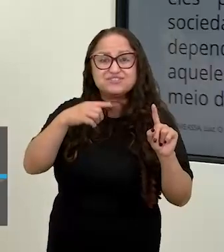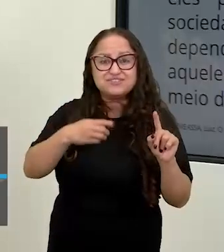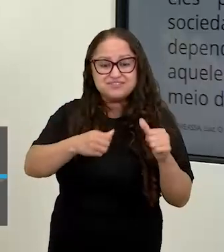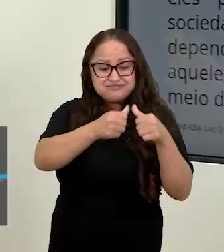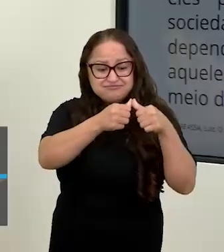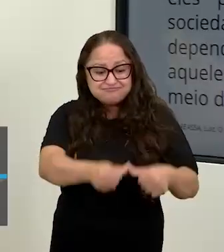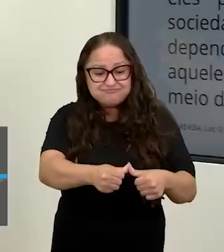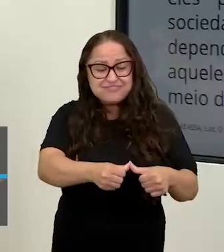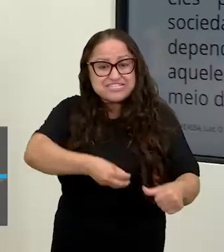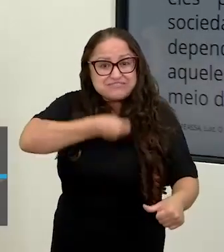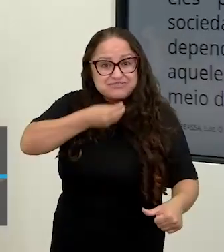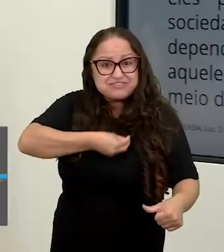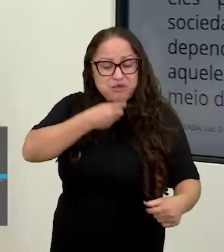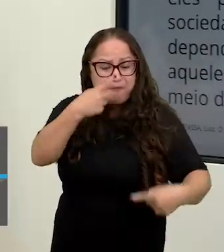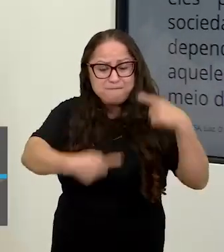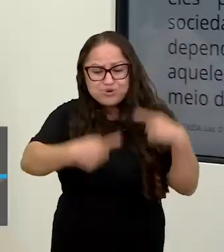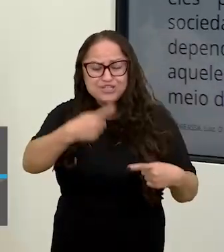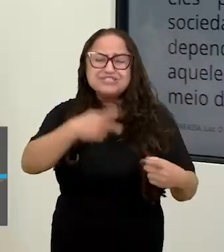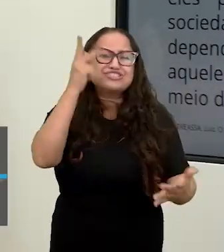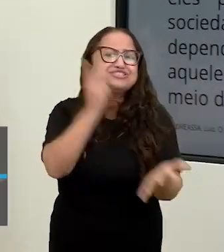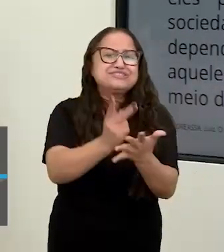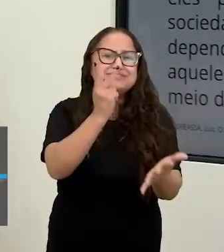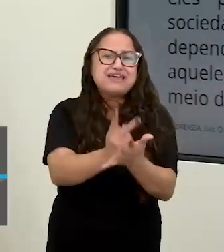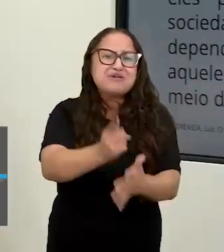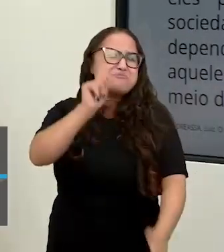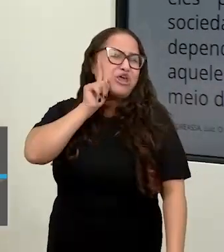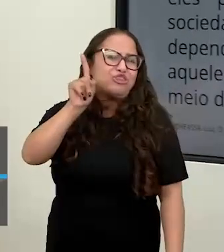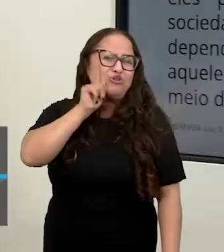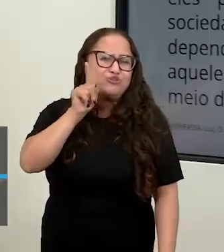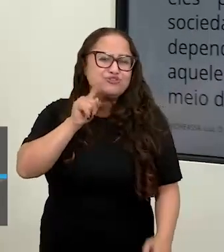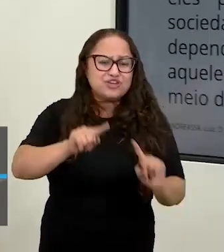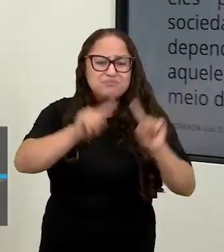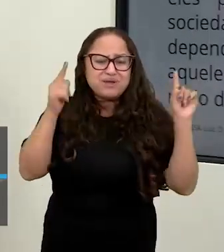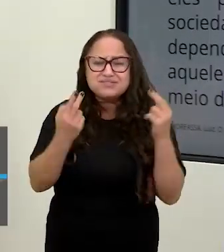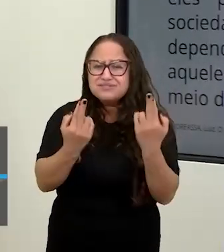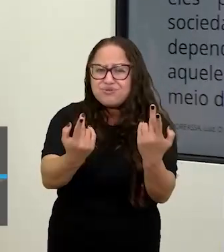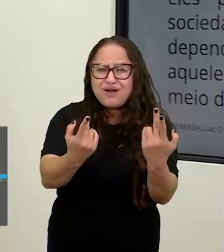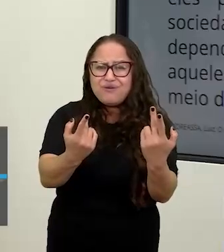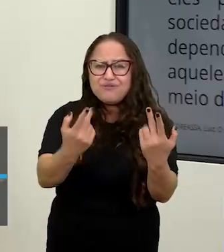fazendo política o tempo inteiro, então aquela pessoa que está fazendo política da forma errada,